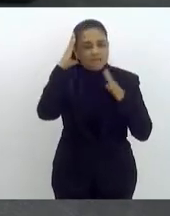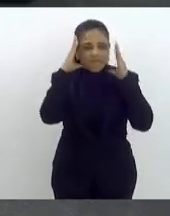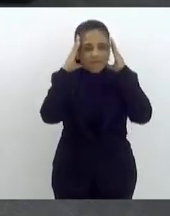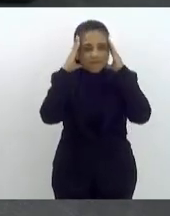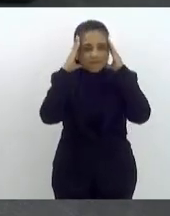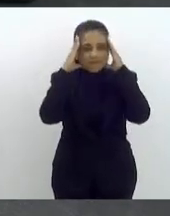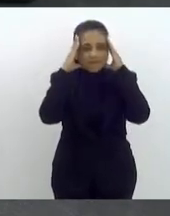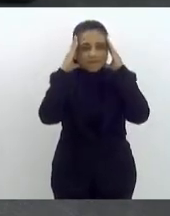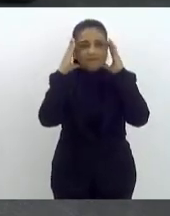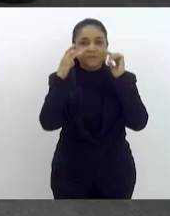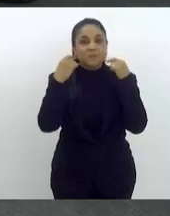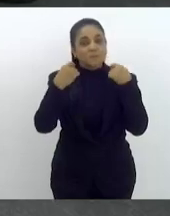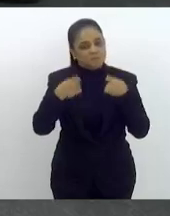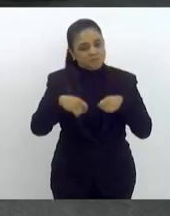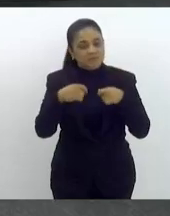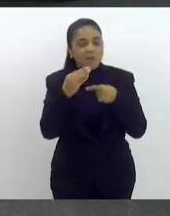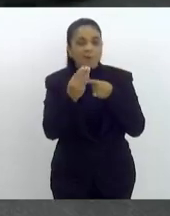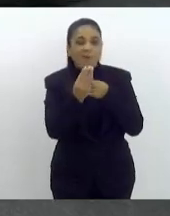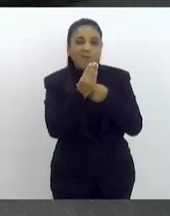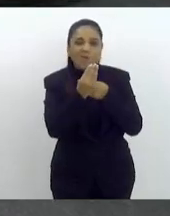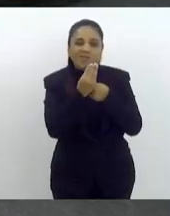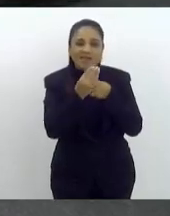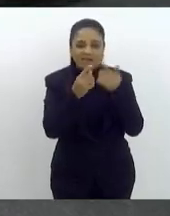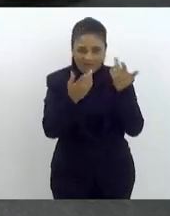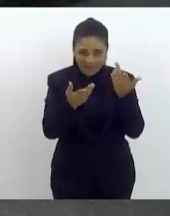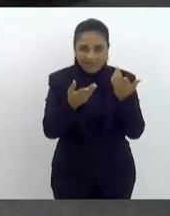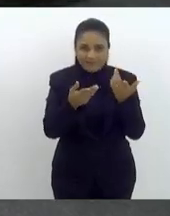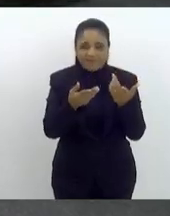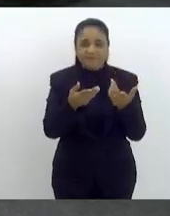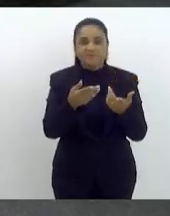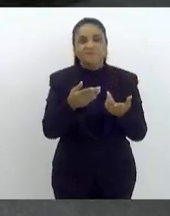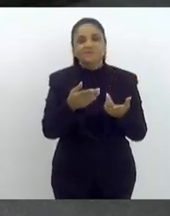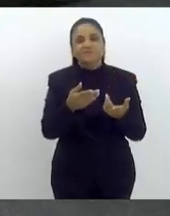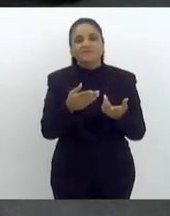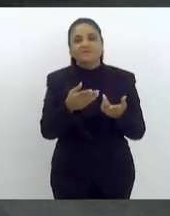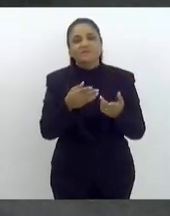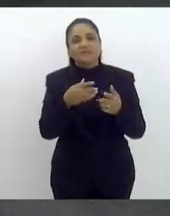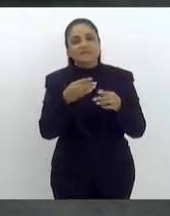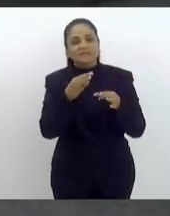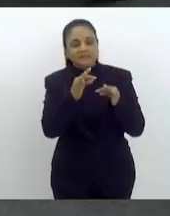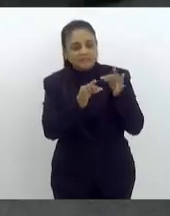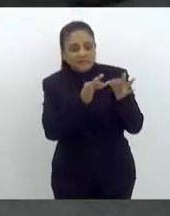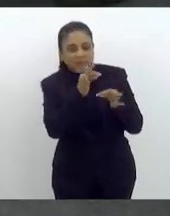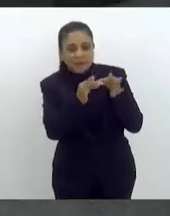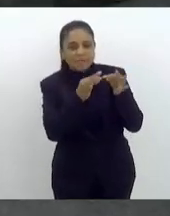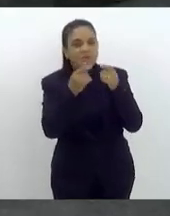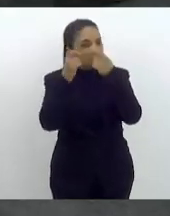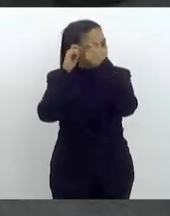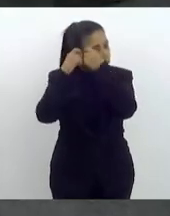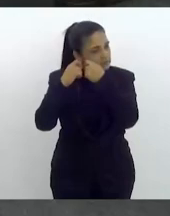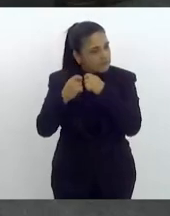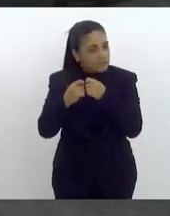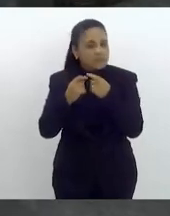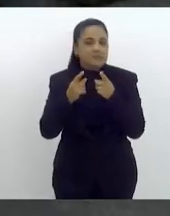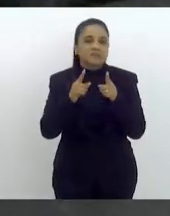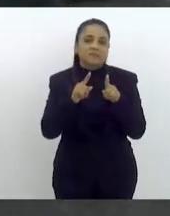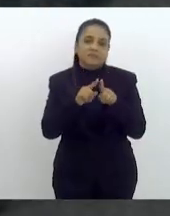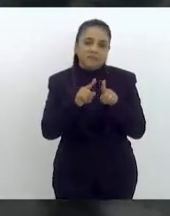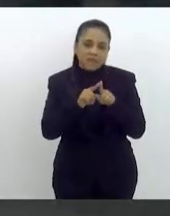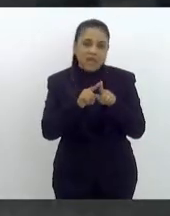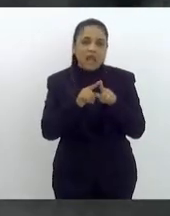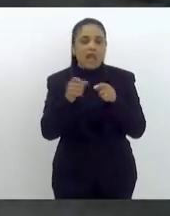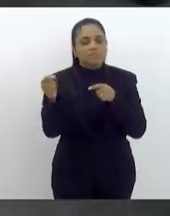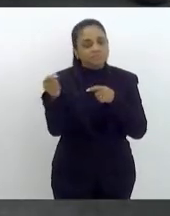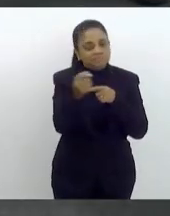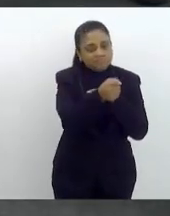porque é muito que a gente precisa cuidar muito né então tem a terapia com tranças tem a possibilidade de